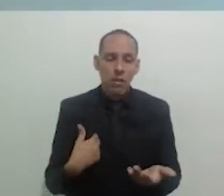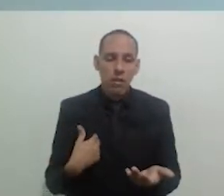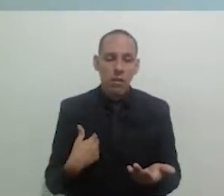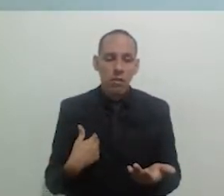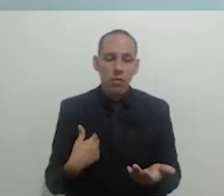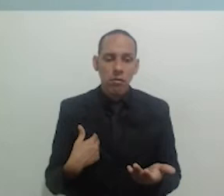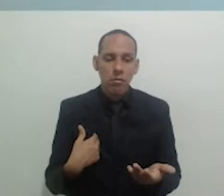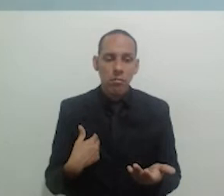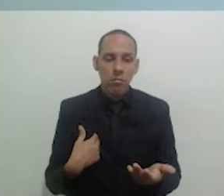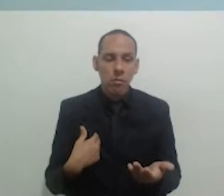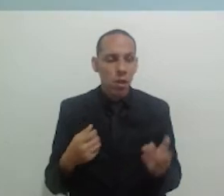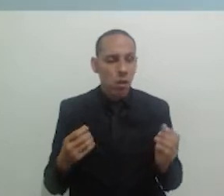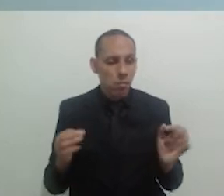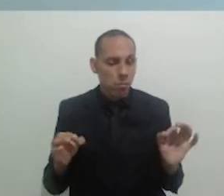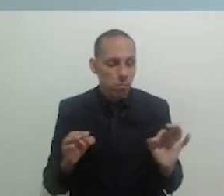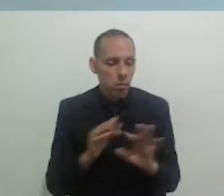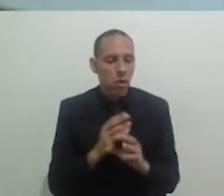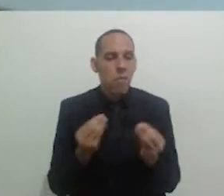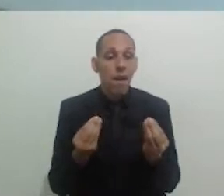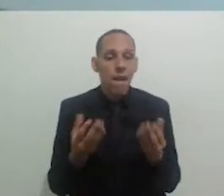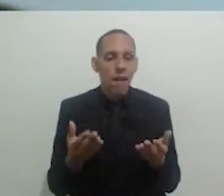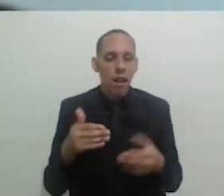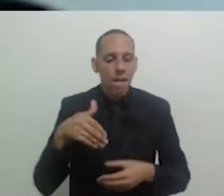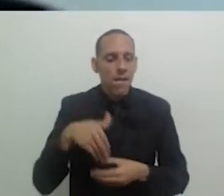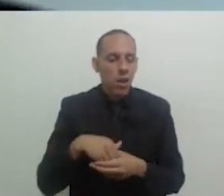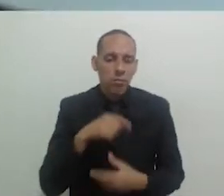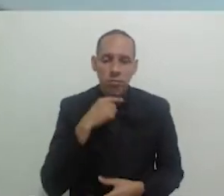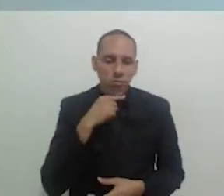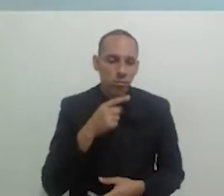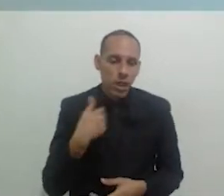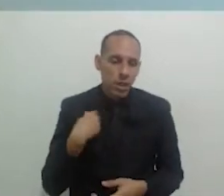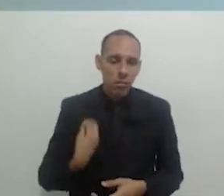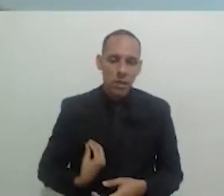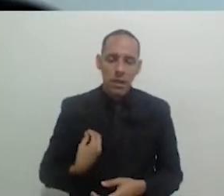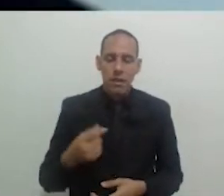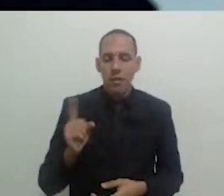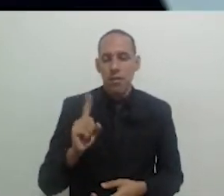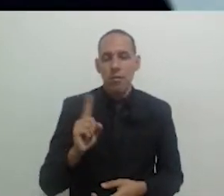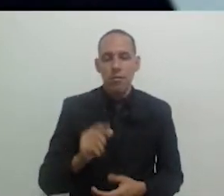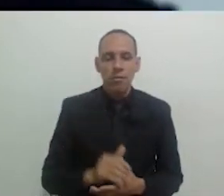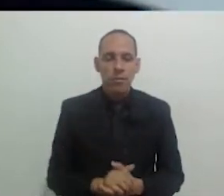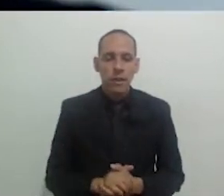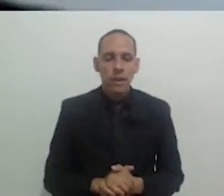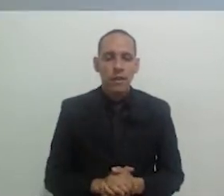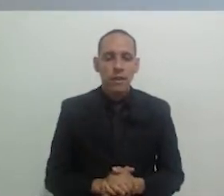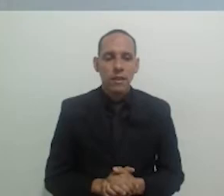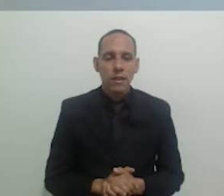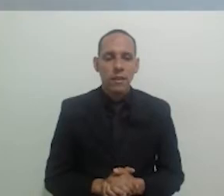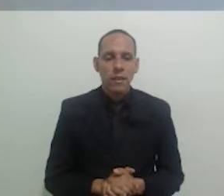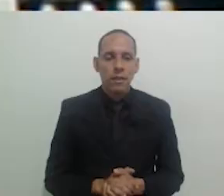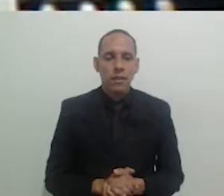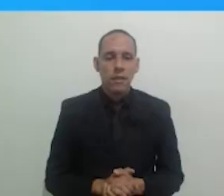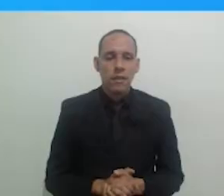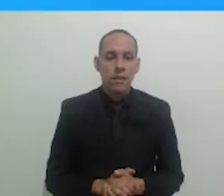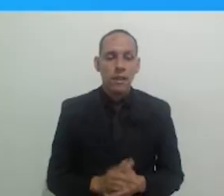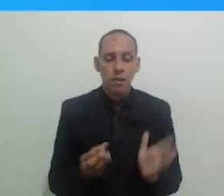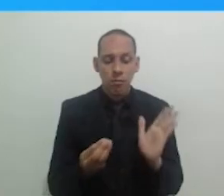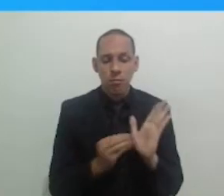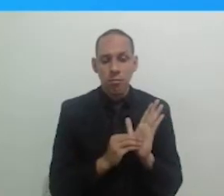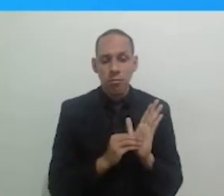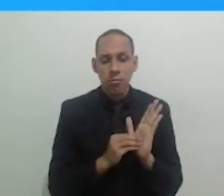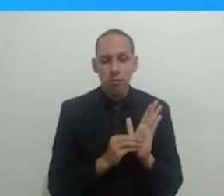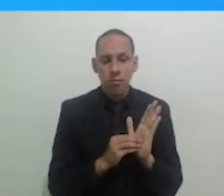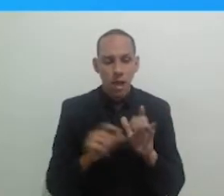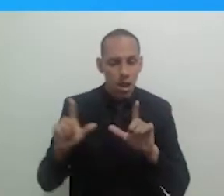habilitado a registrar o meu voto aqui neste processo. Somente não. Isso. No que consta aqui no meu painel, não sei se